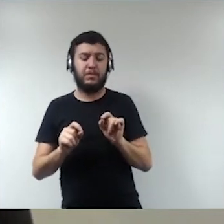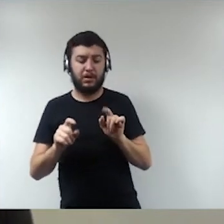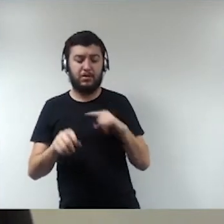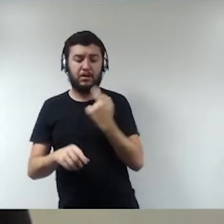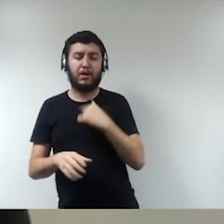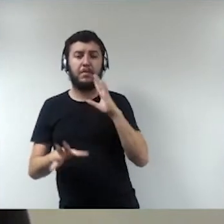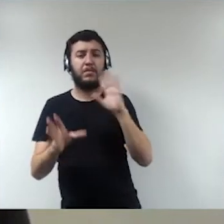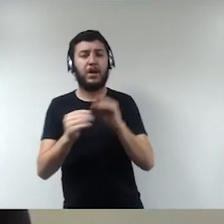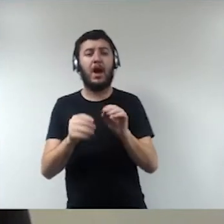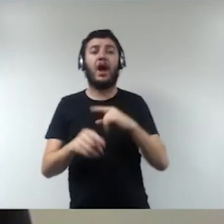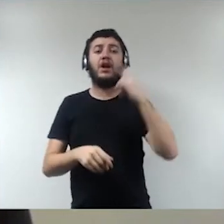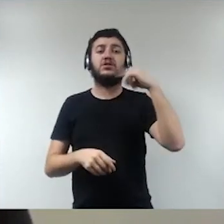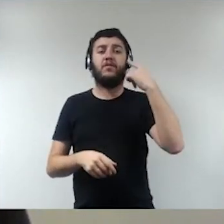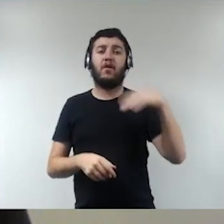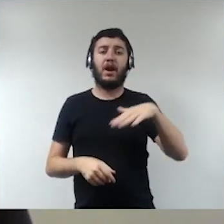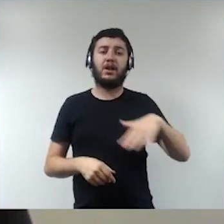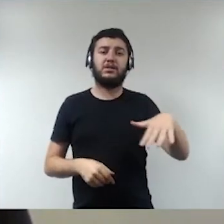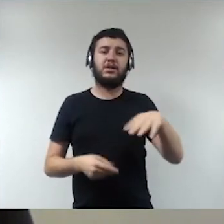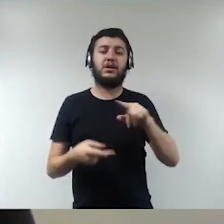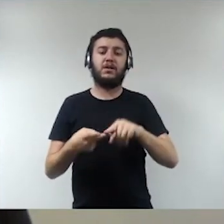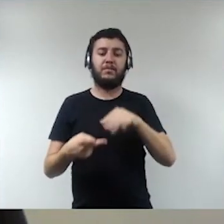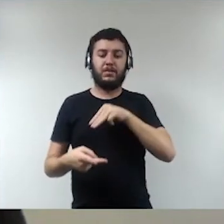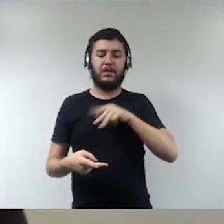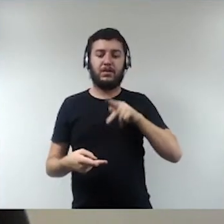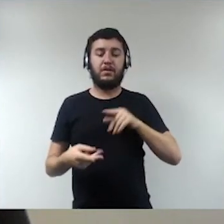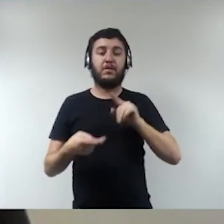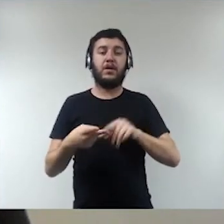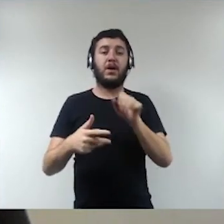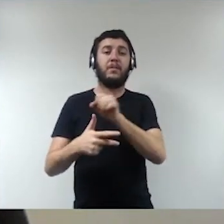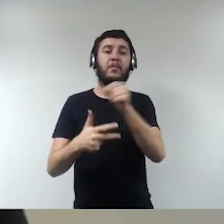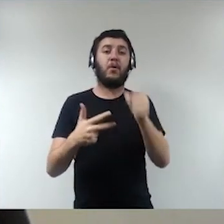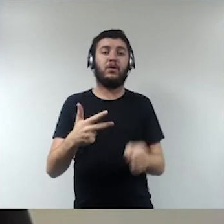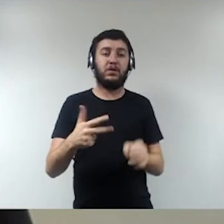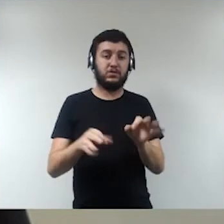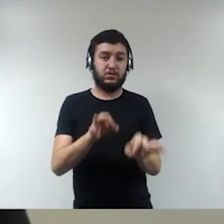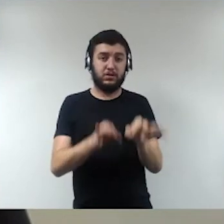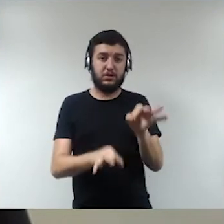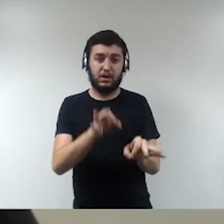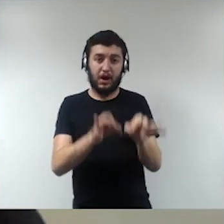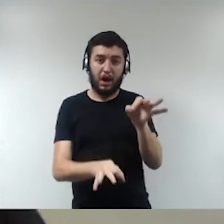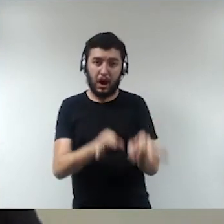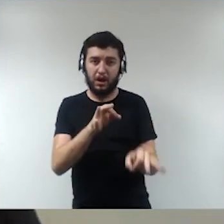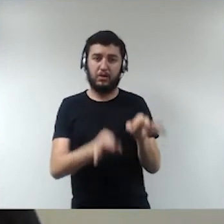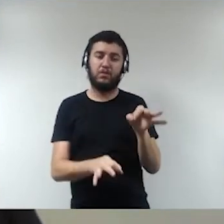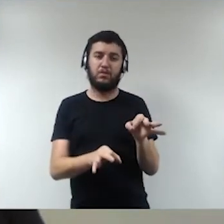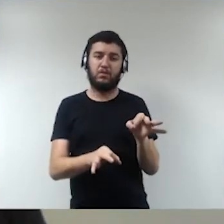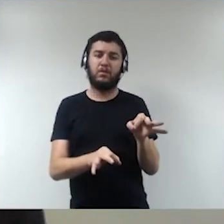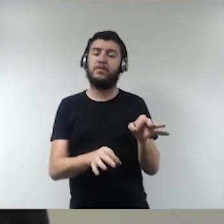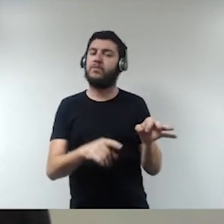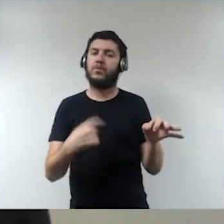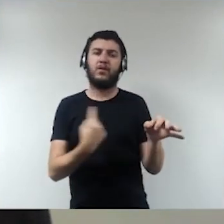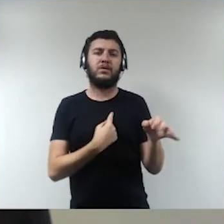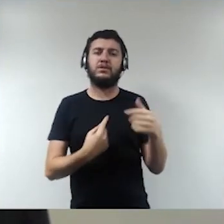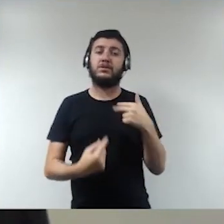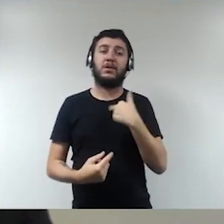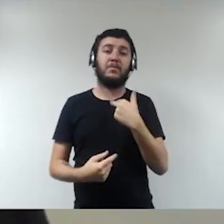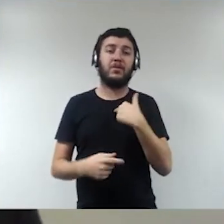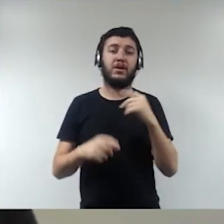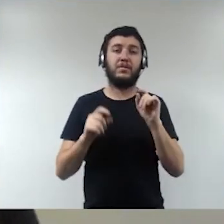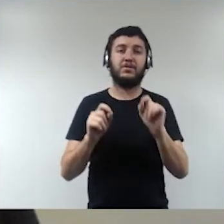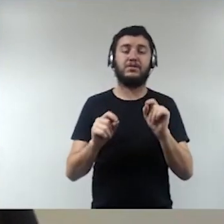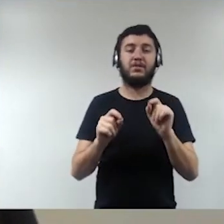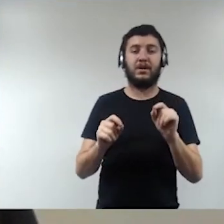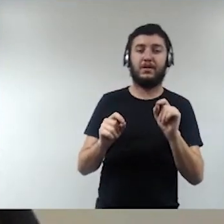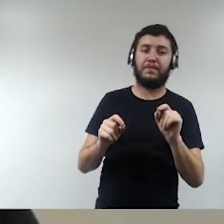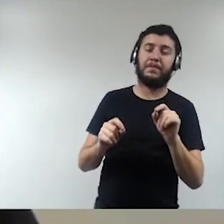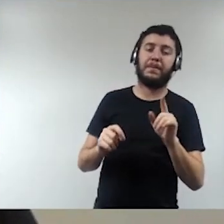Judiciário, porque nós não podemos trazer uma exceção